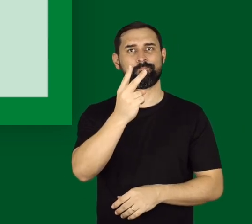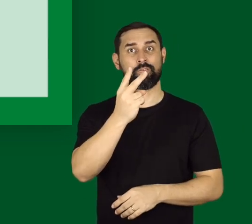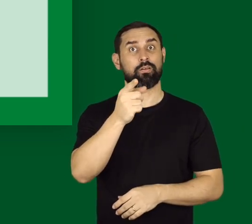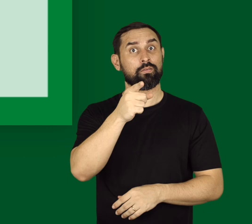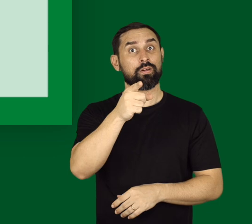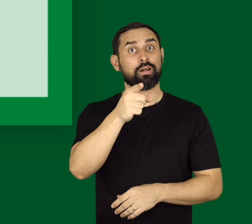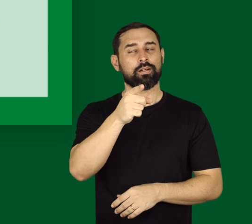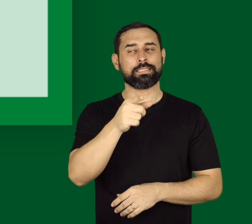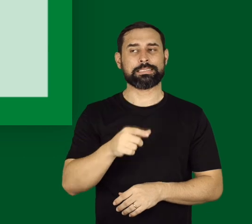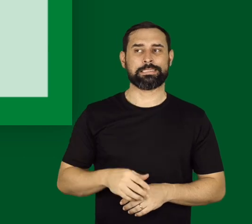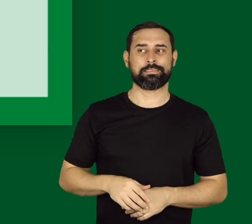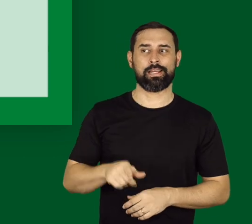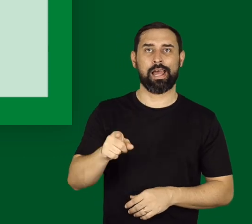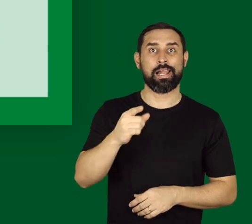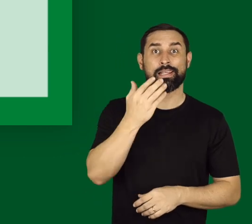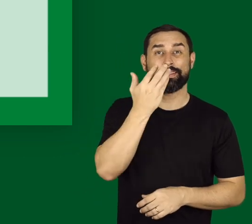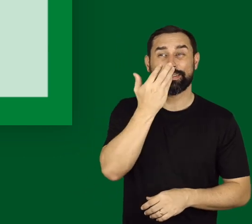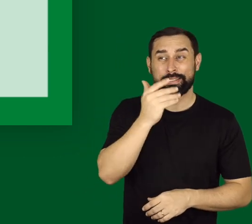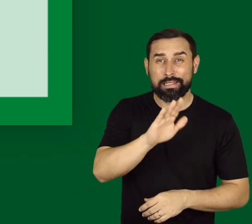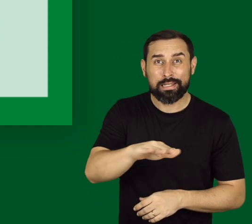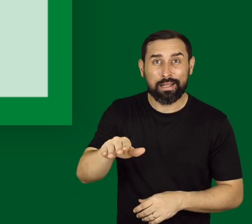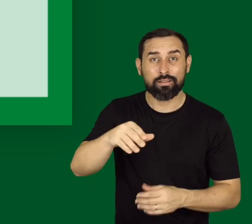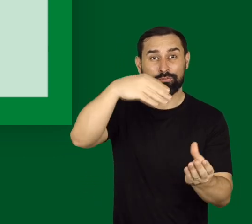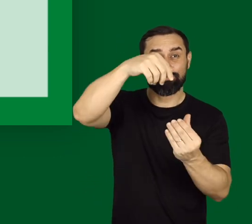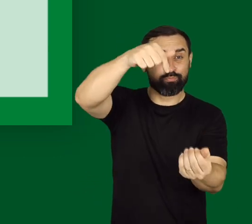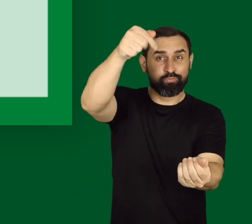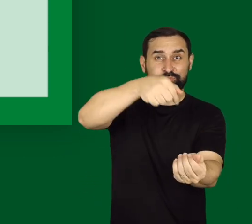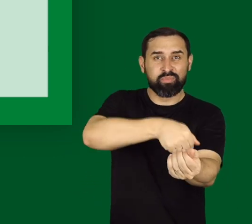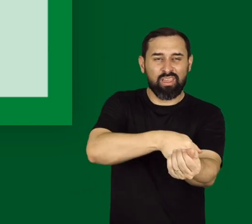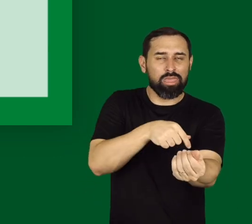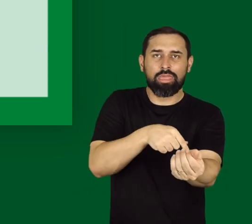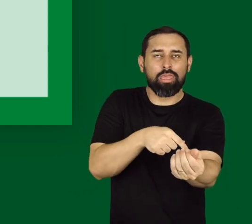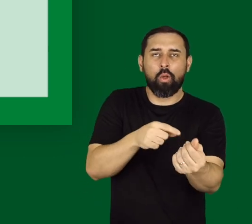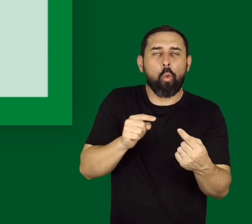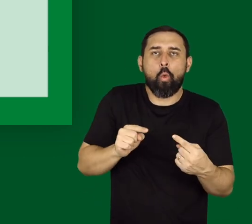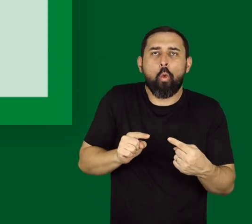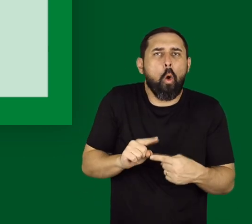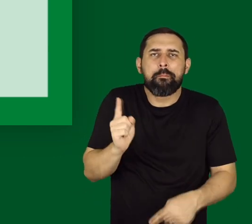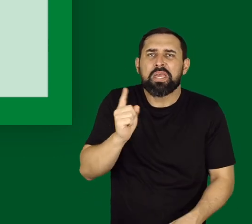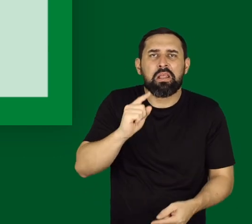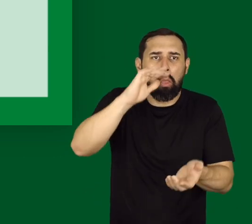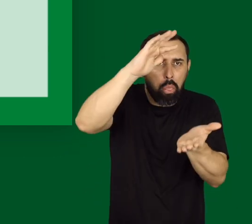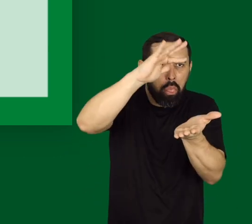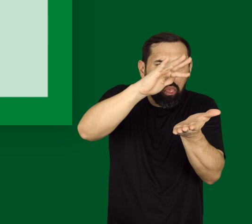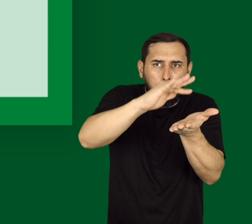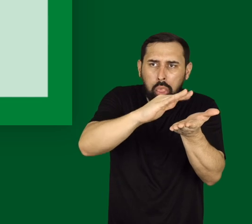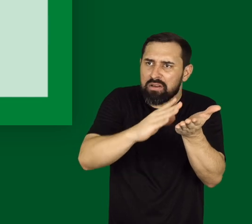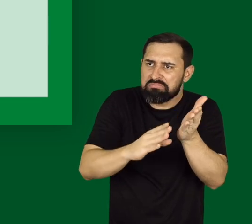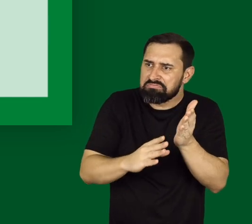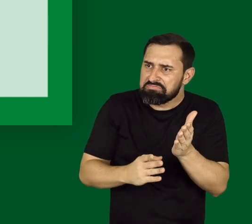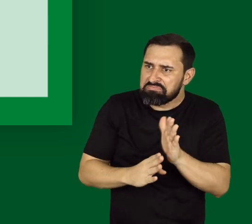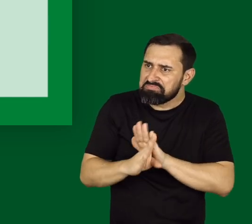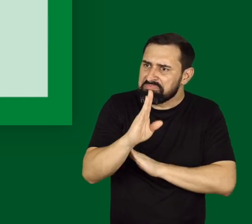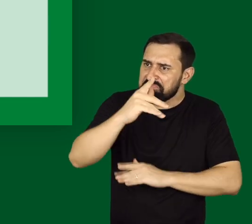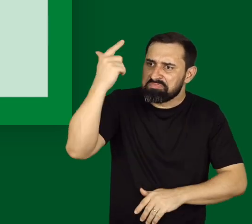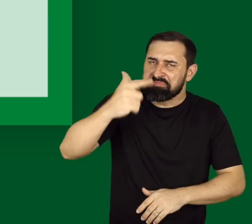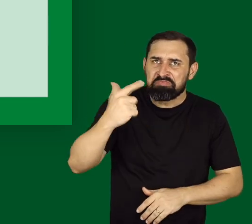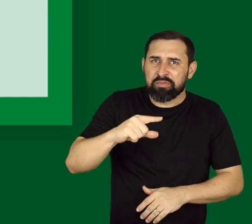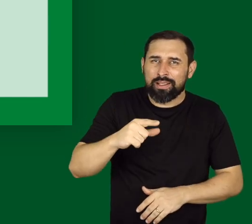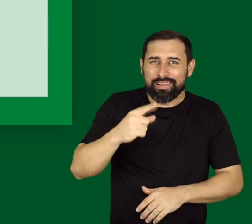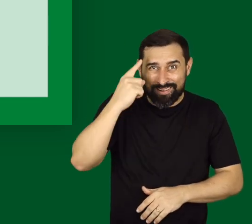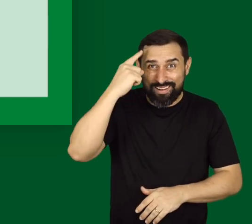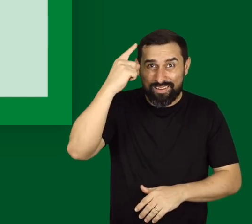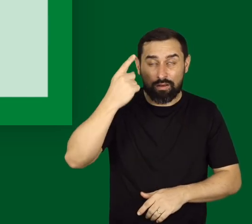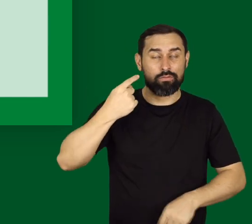não respondeu, você vai para o passo 2. O que é o passo 2? É a otimização da hemodinâmica em crianças resistentes